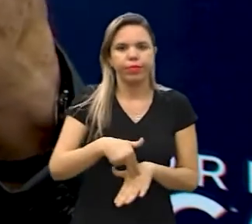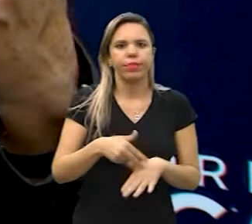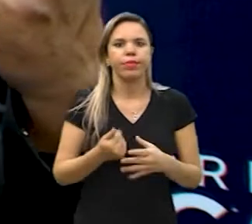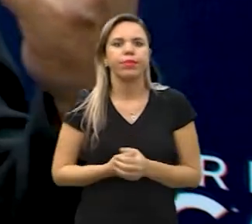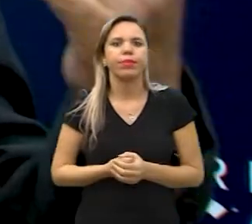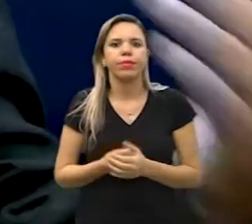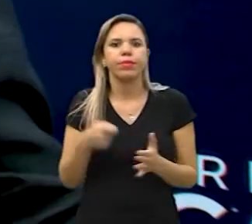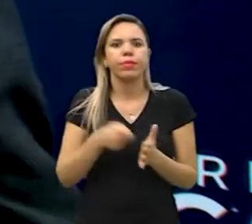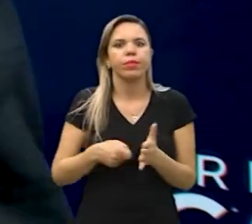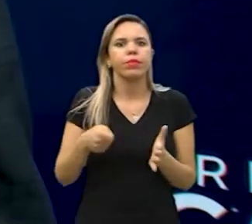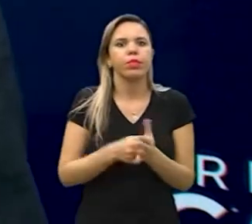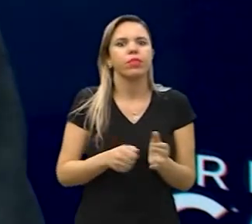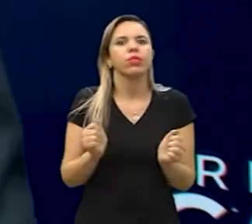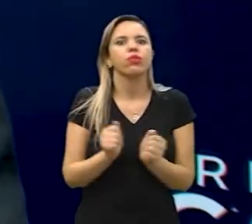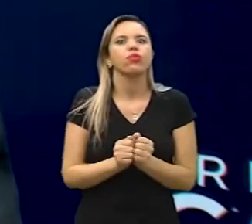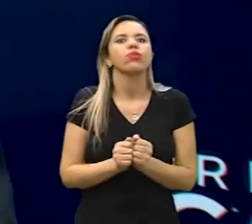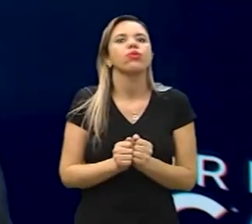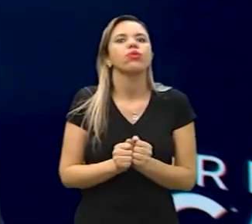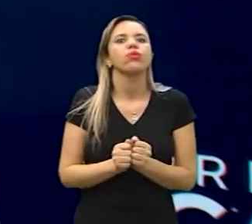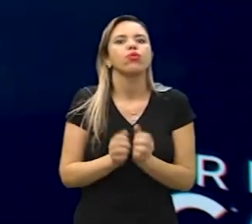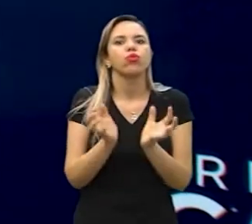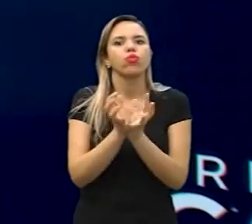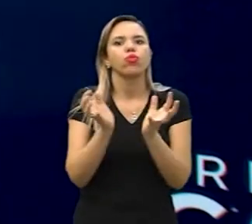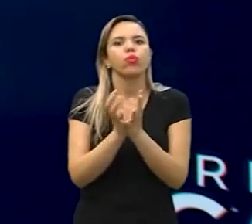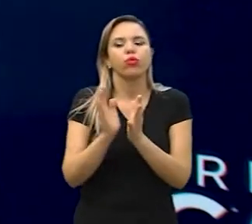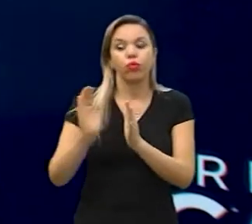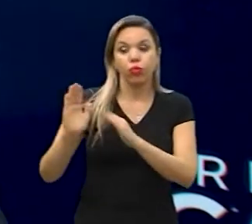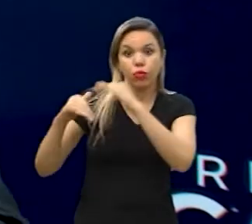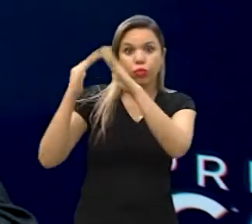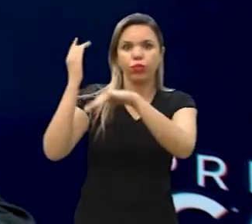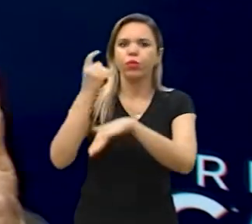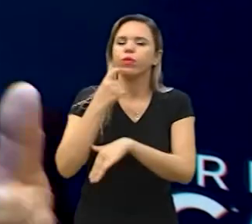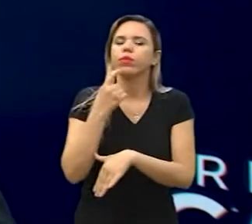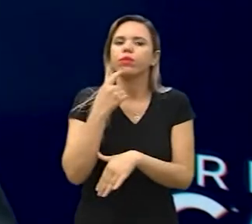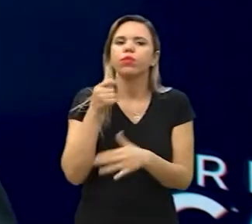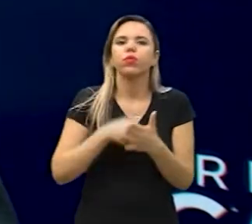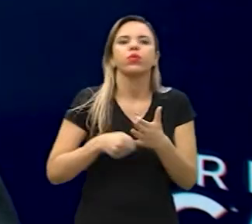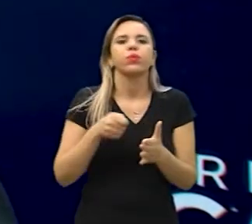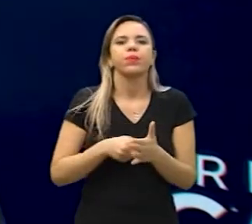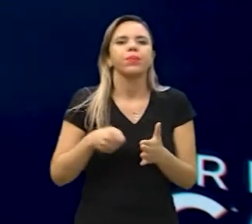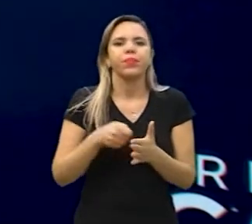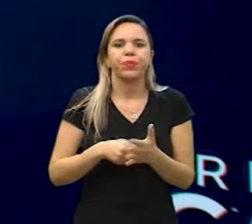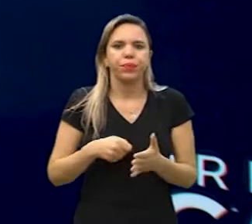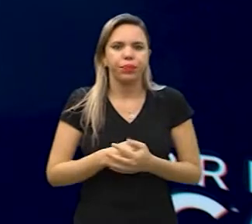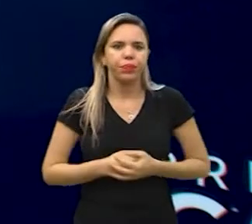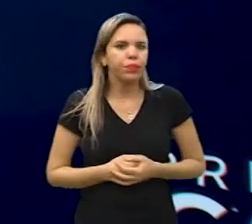viemos batalhando junto ao Grupo Avança Campinas, buscando